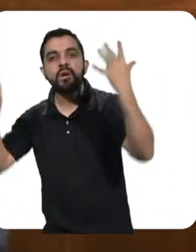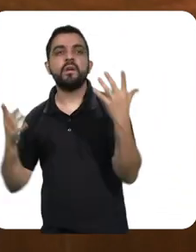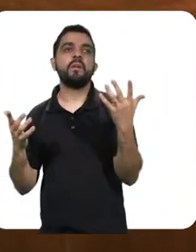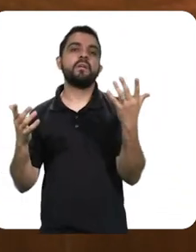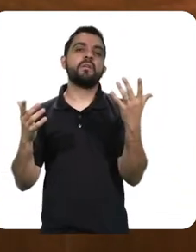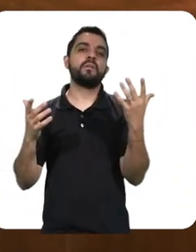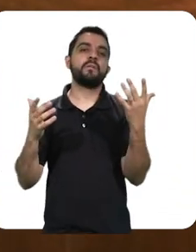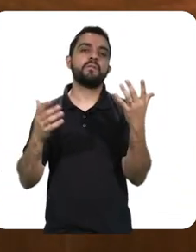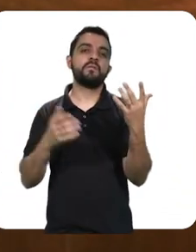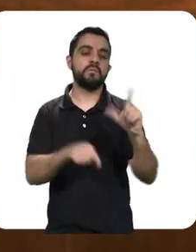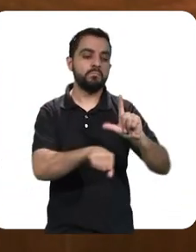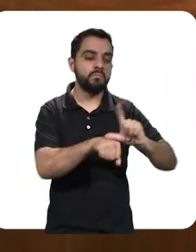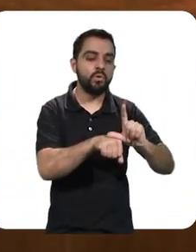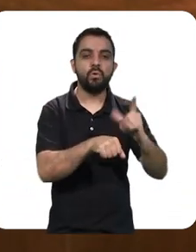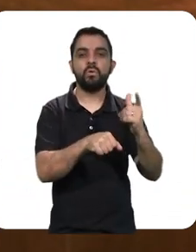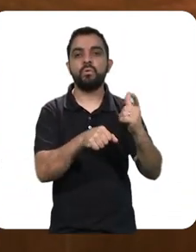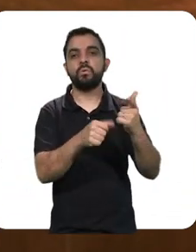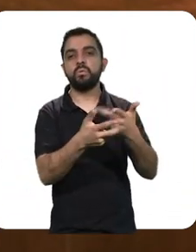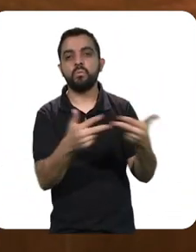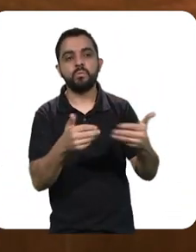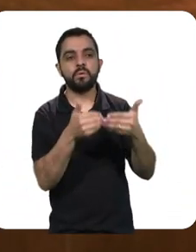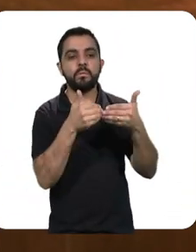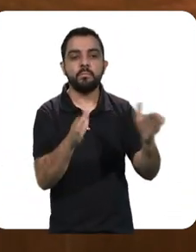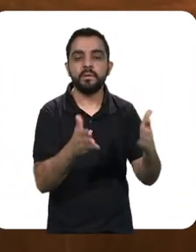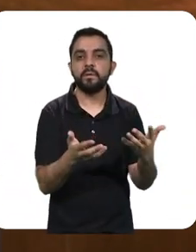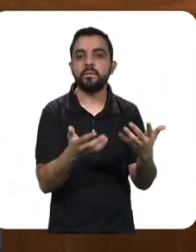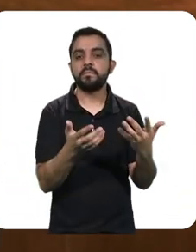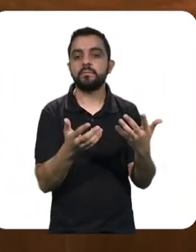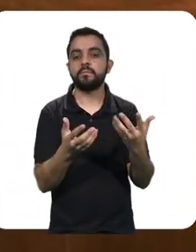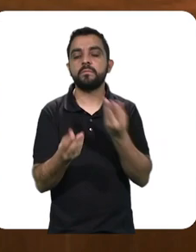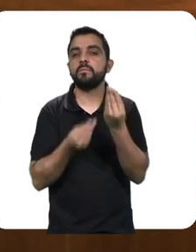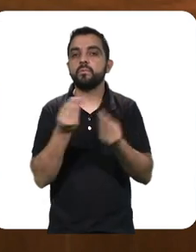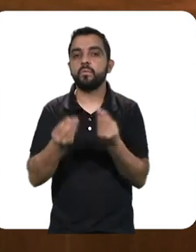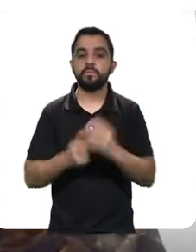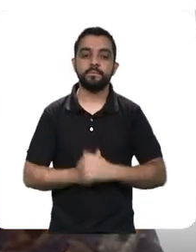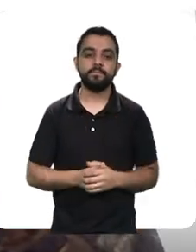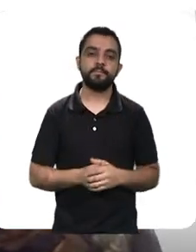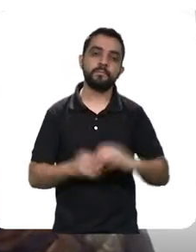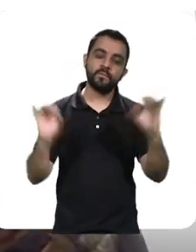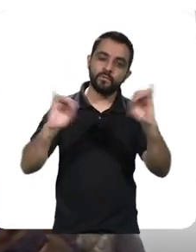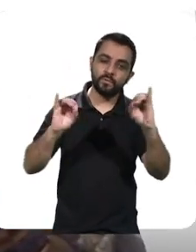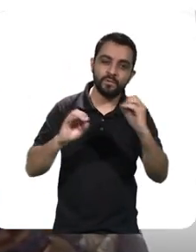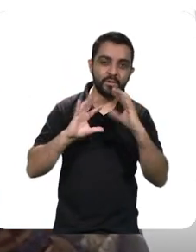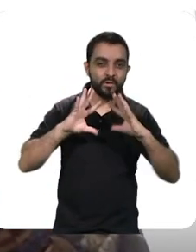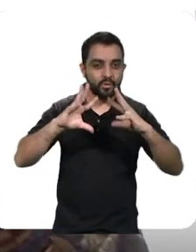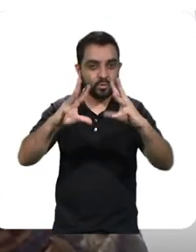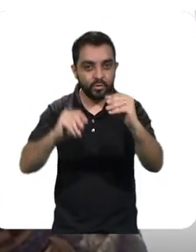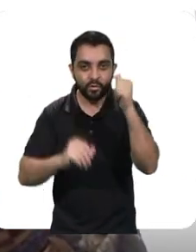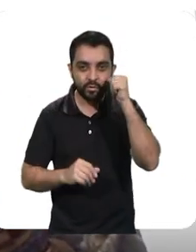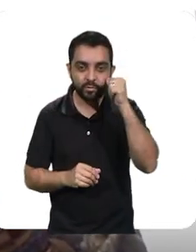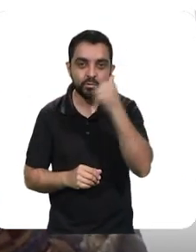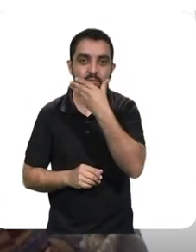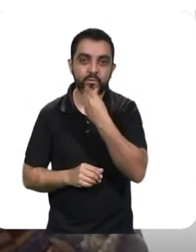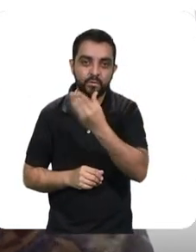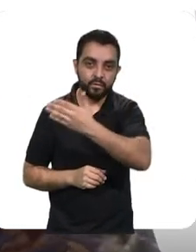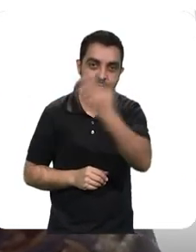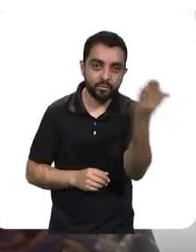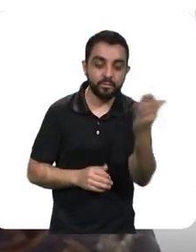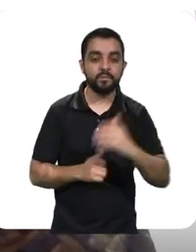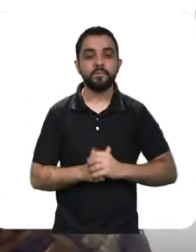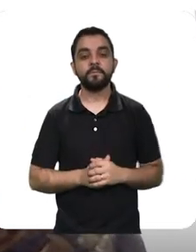festas particulares acontecendo, estabelecimentos que não são prioridade funcionando. Olá, Olá a todos e todas,